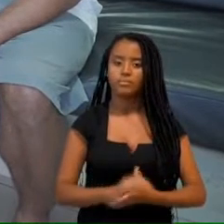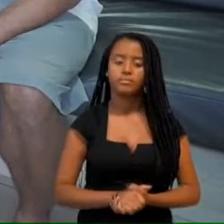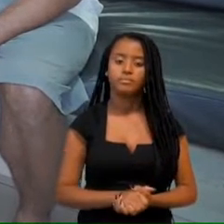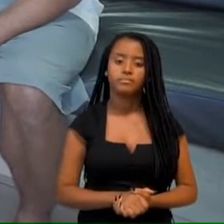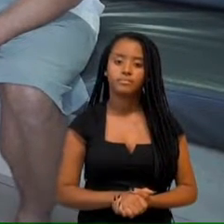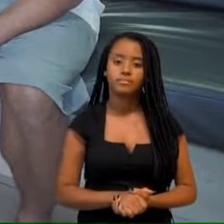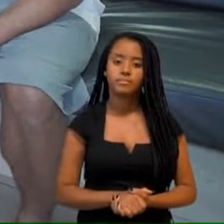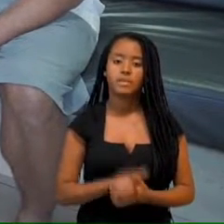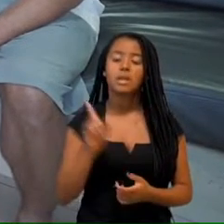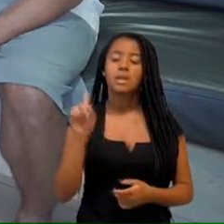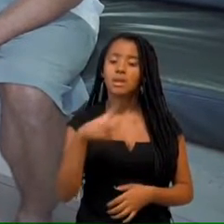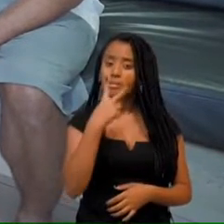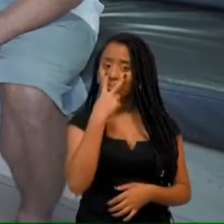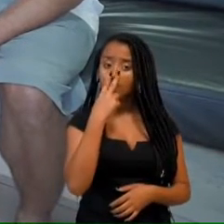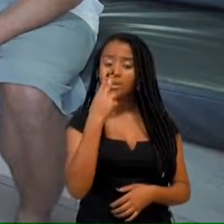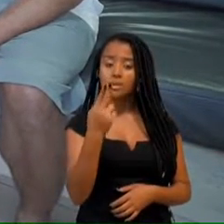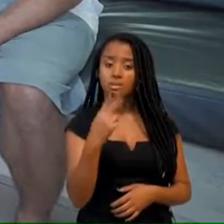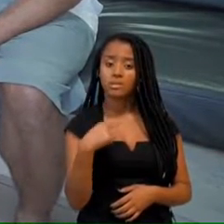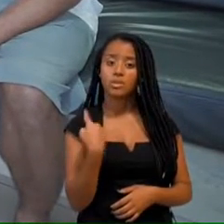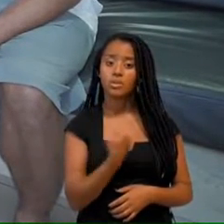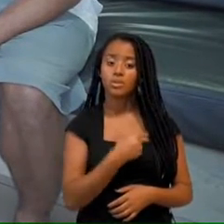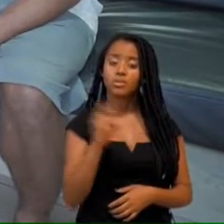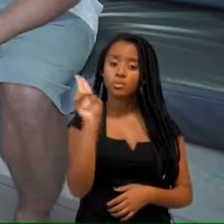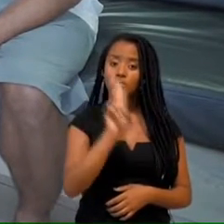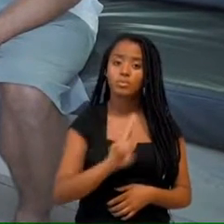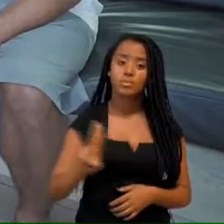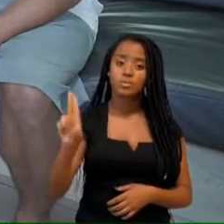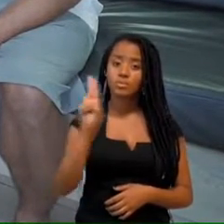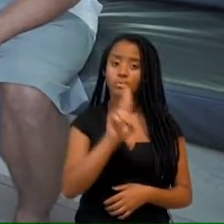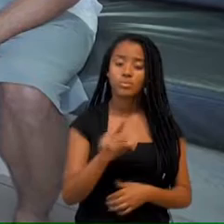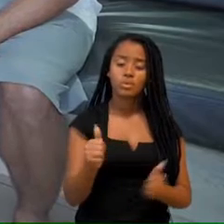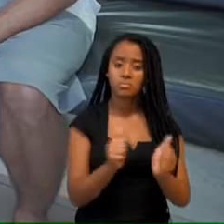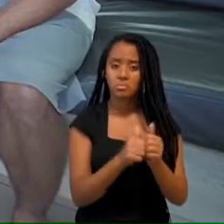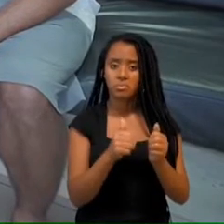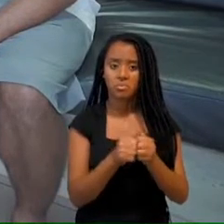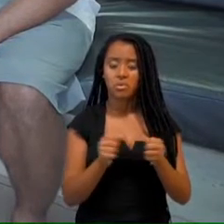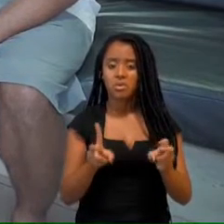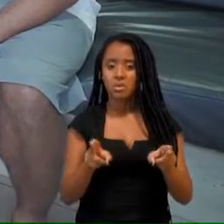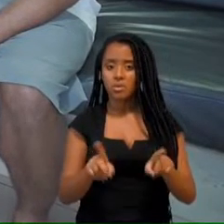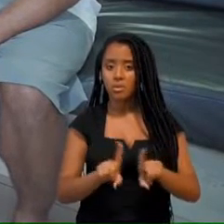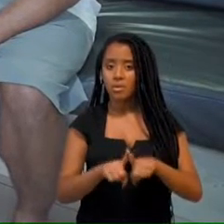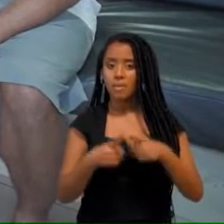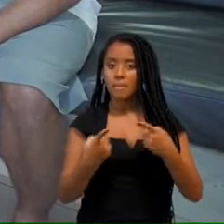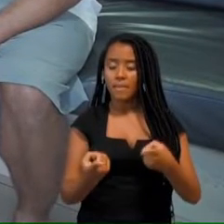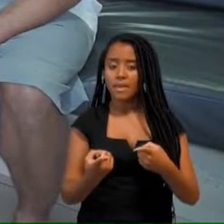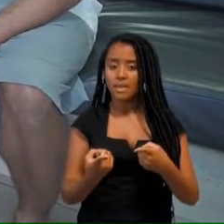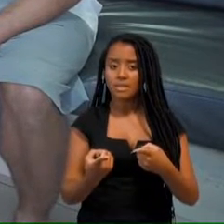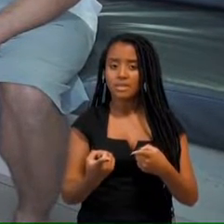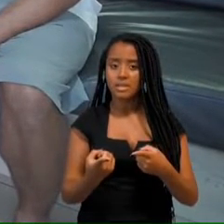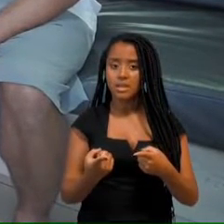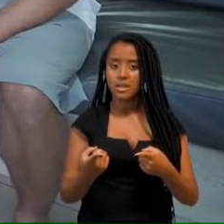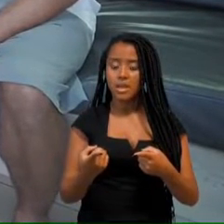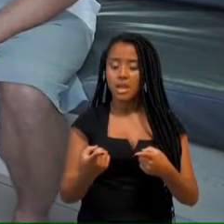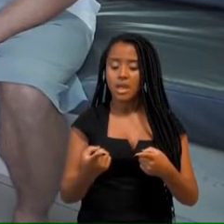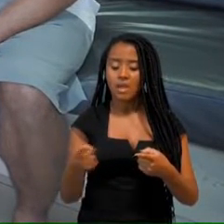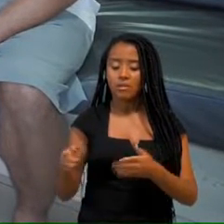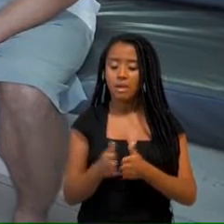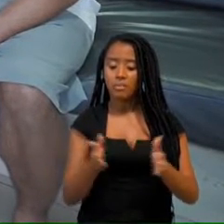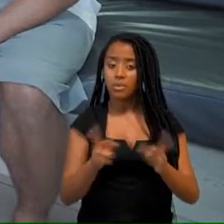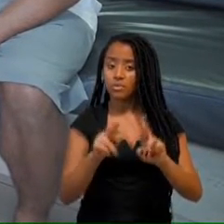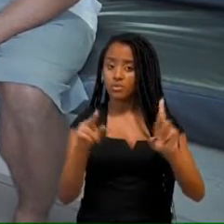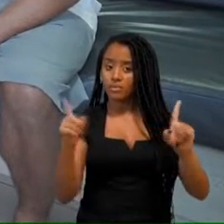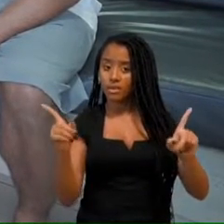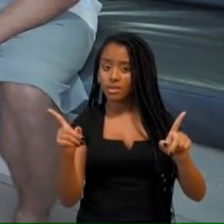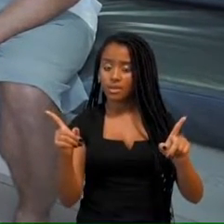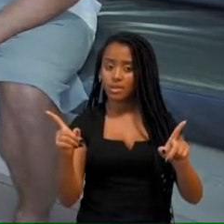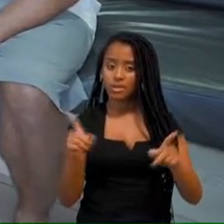mesma linha assim é bem parecido né a gente utiliza até a mesma linha de ônibus só que eu vou para um lado ele vai pro outro e aí